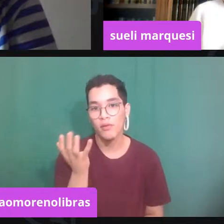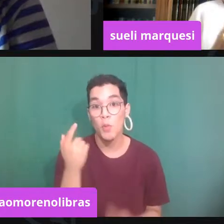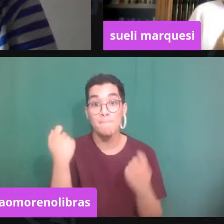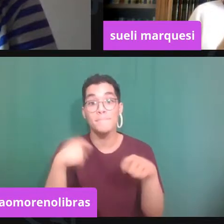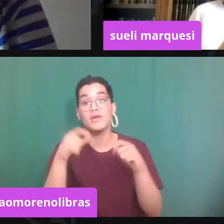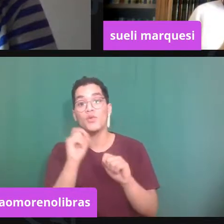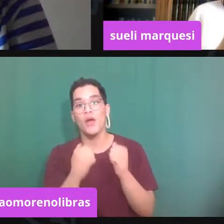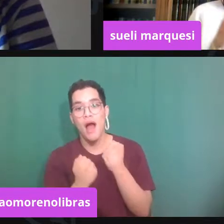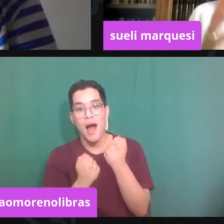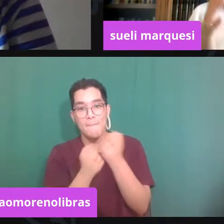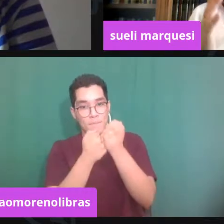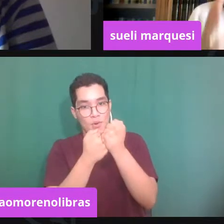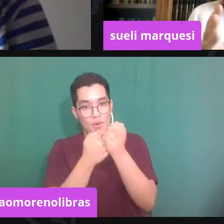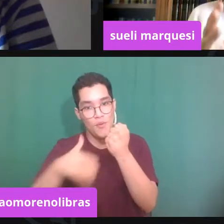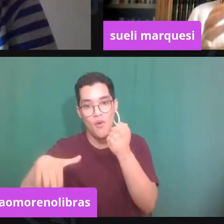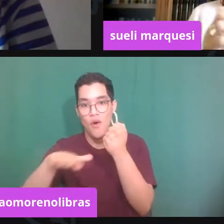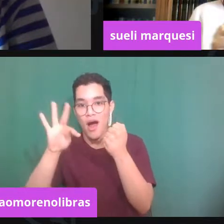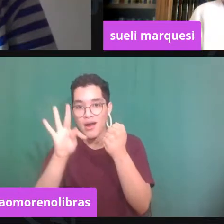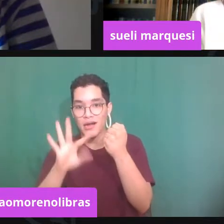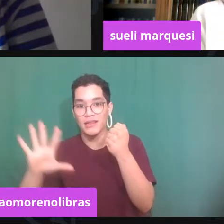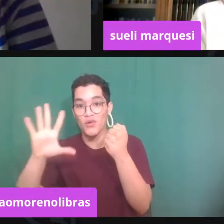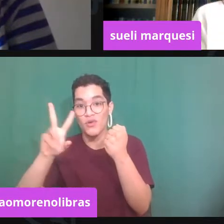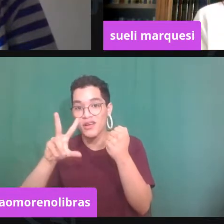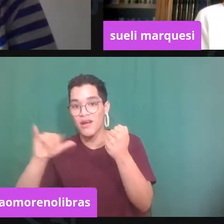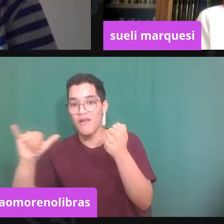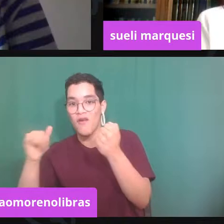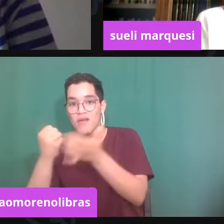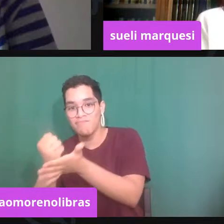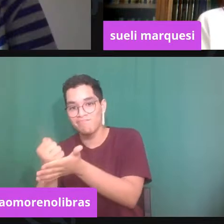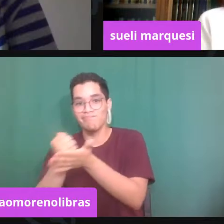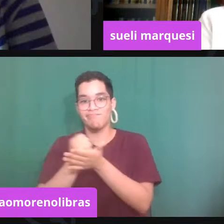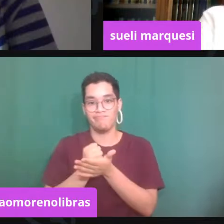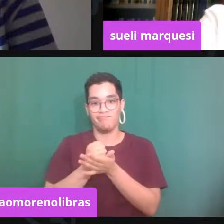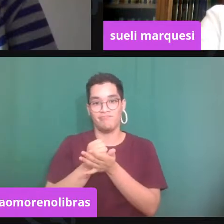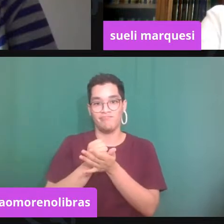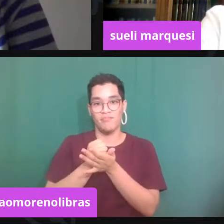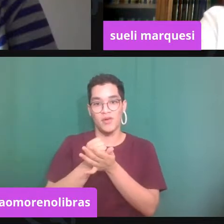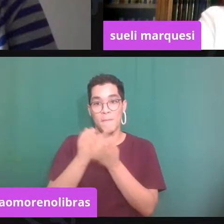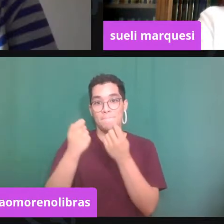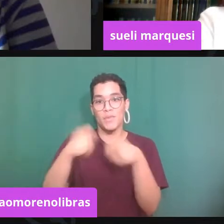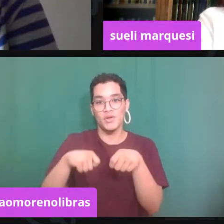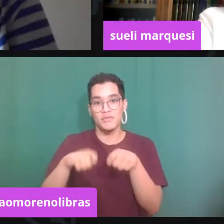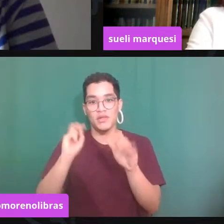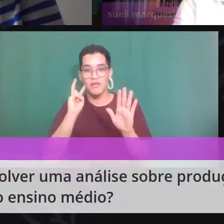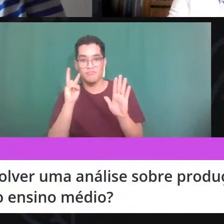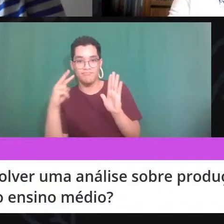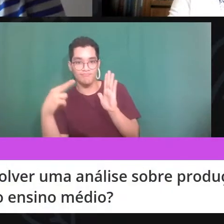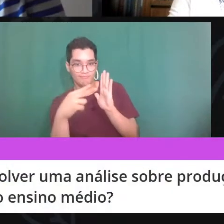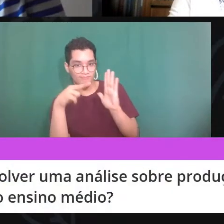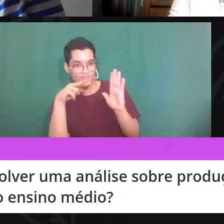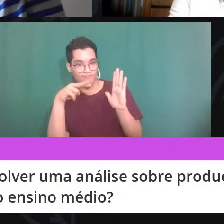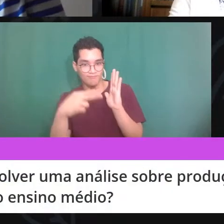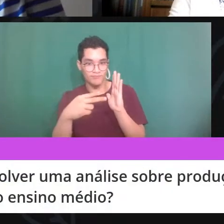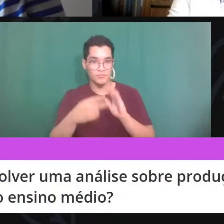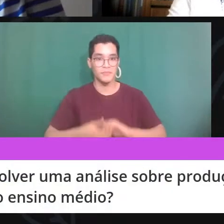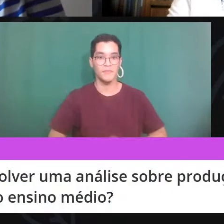teórico que permita boas lentes para análise. Não sei se eu respondi também.